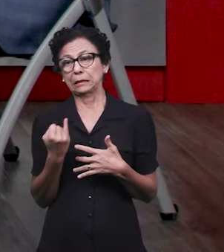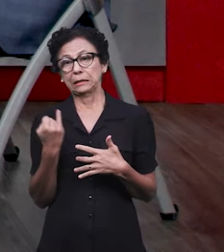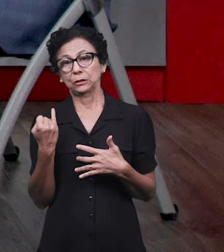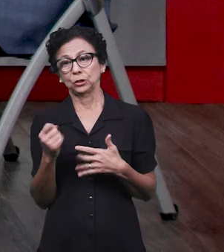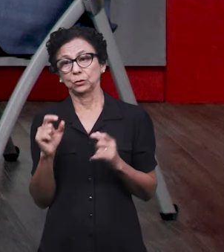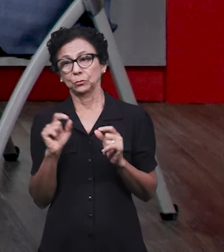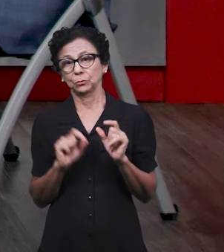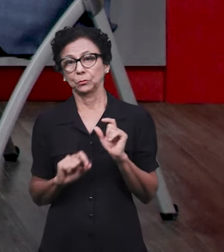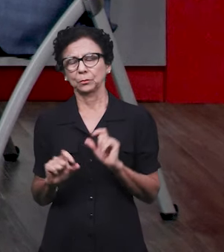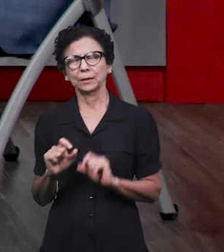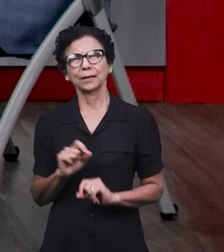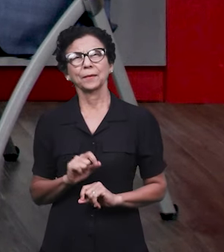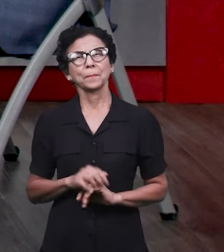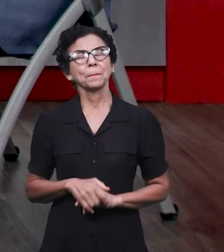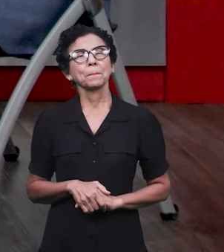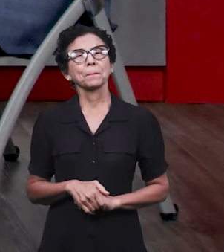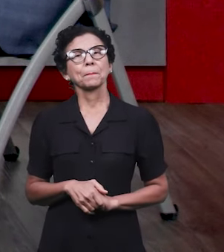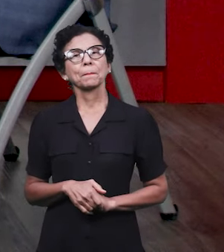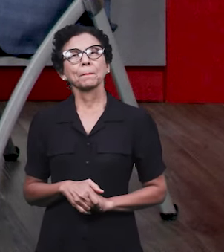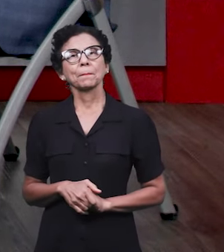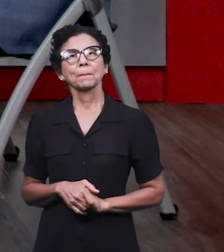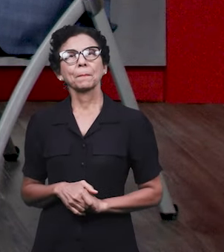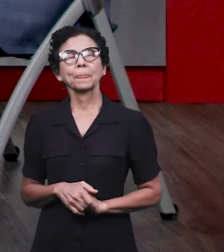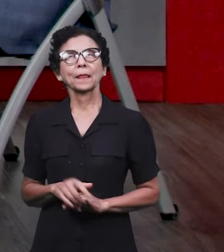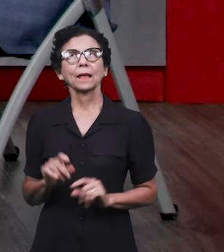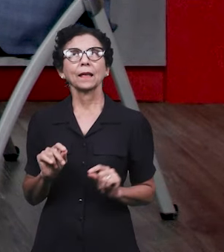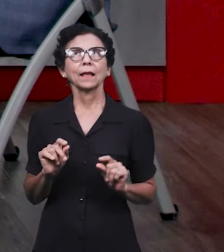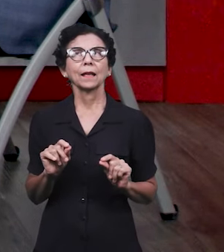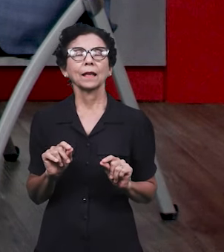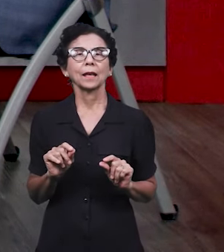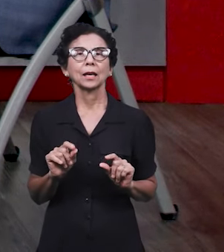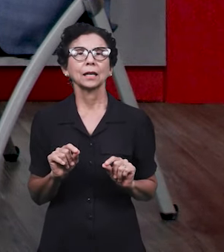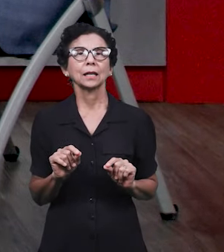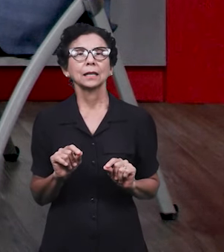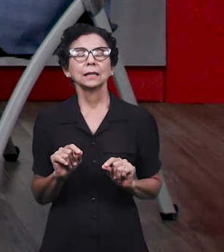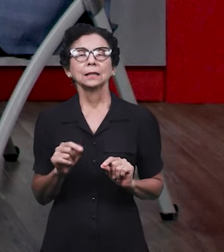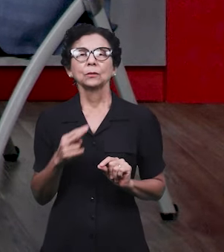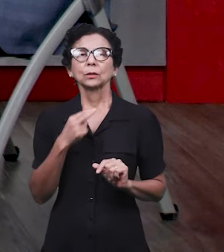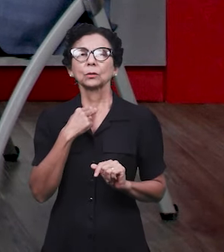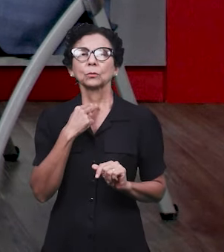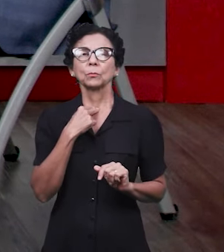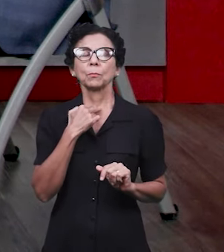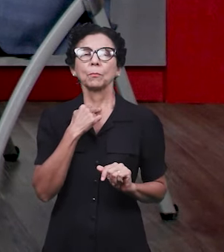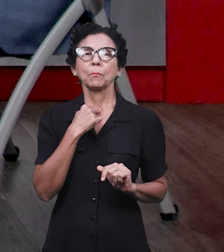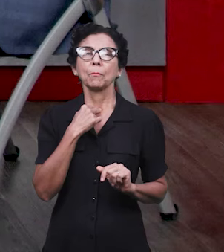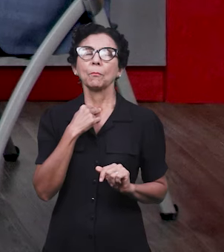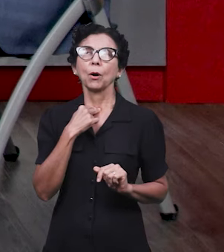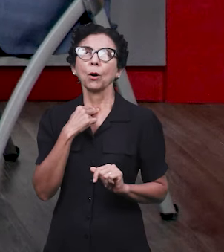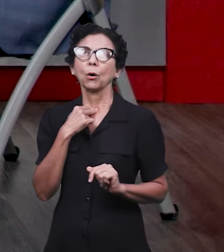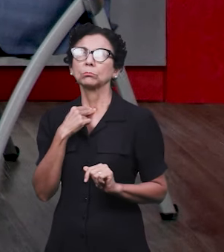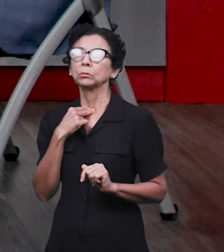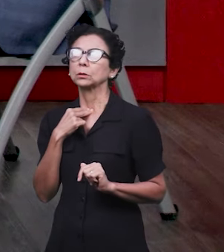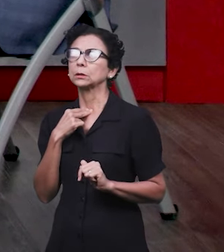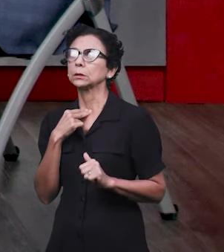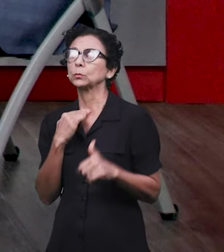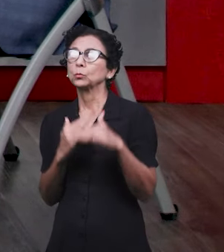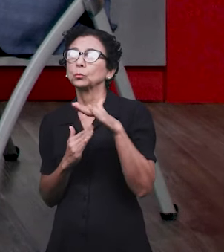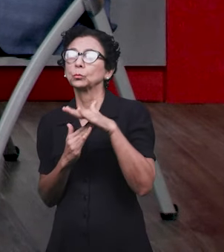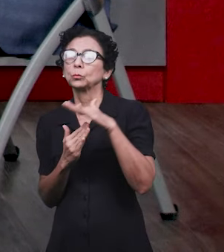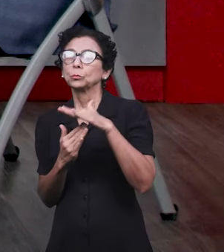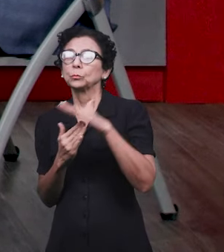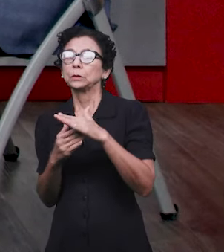é que não pode haver assim, um limite máximo de idade. Só